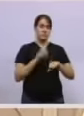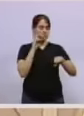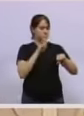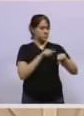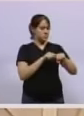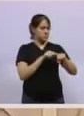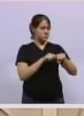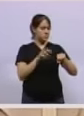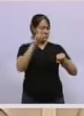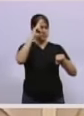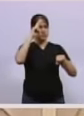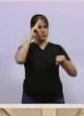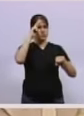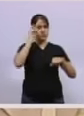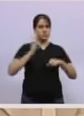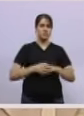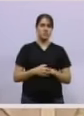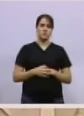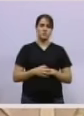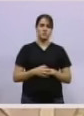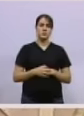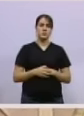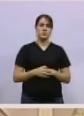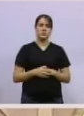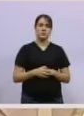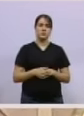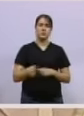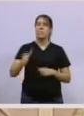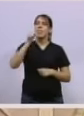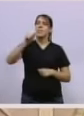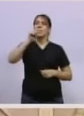relógio para dar meia-noite, para encher a cara de cachaça.